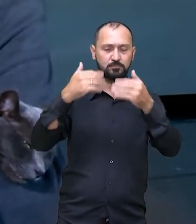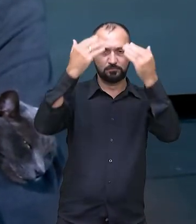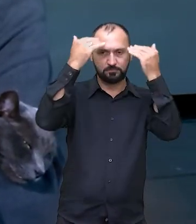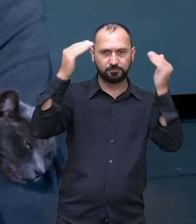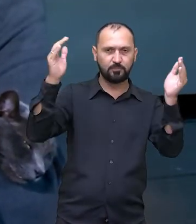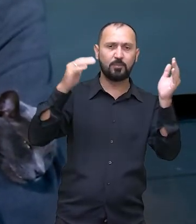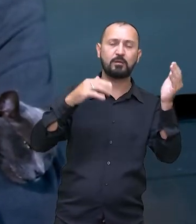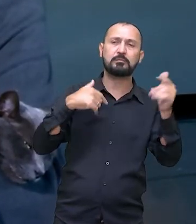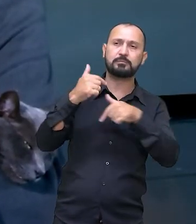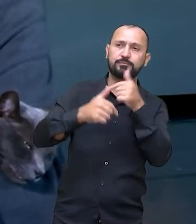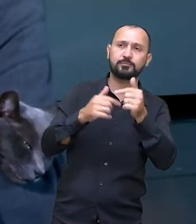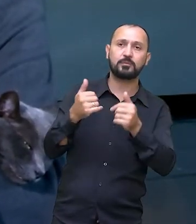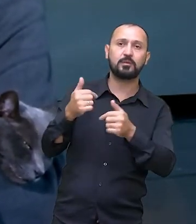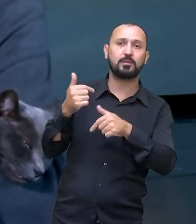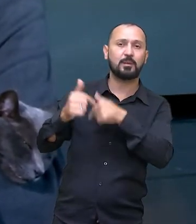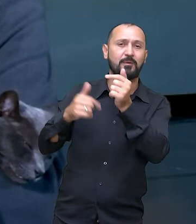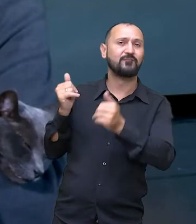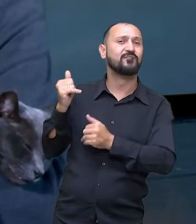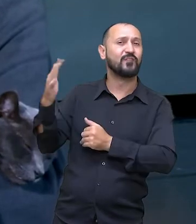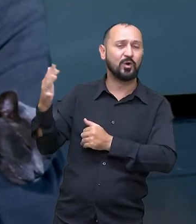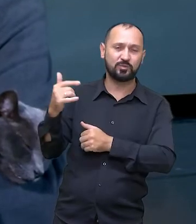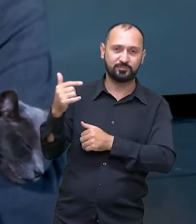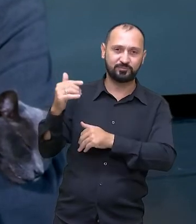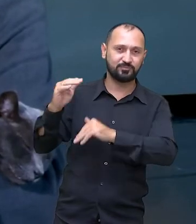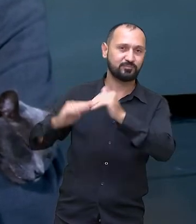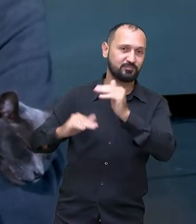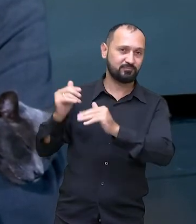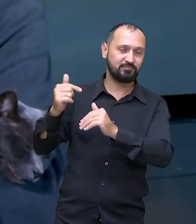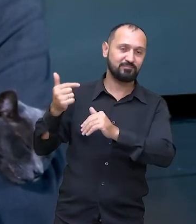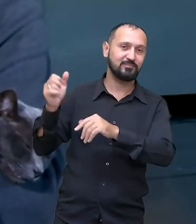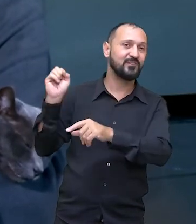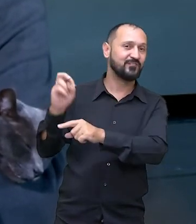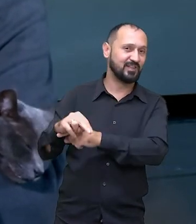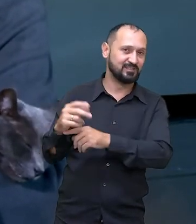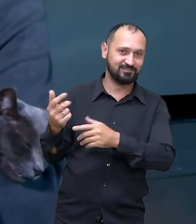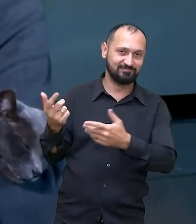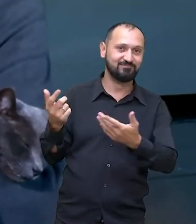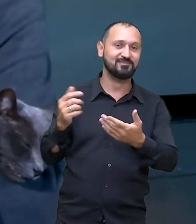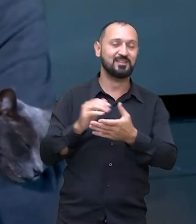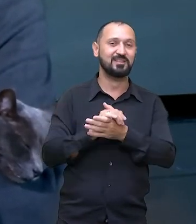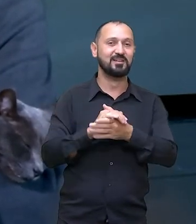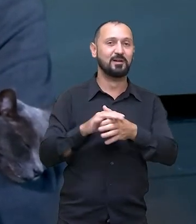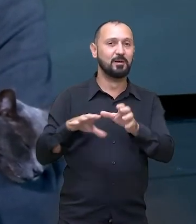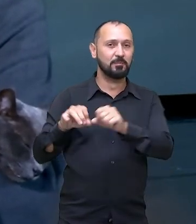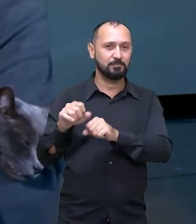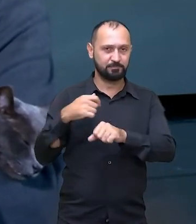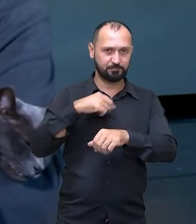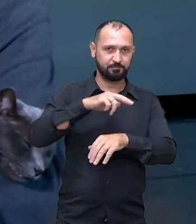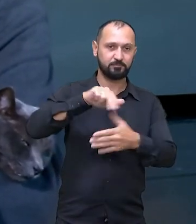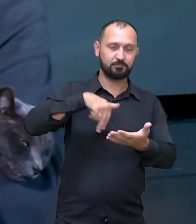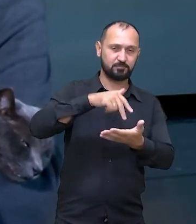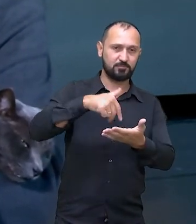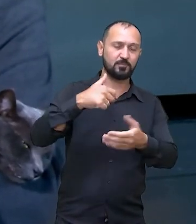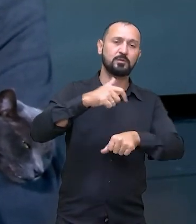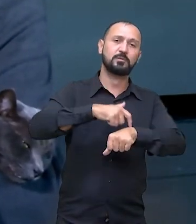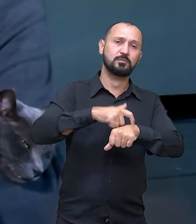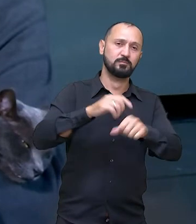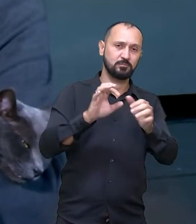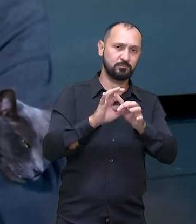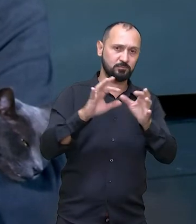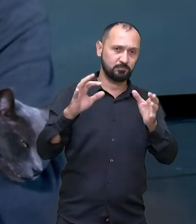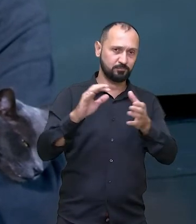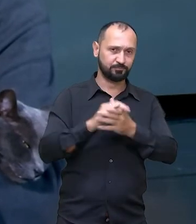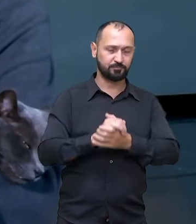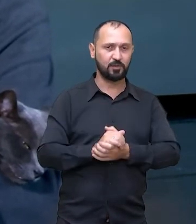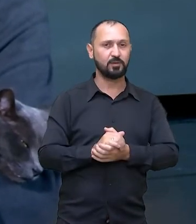que dançam hoje, todo mundo tem que trabalhar fora, tem uma outra profissão, tem uma outra formação e faz essa dança dentro do tempo